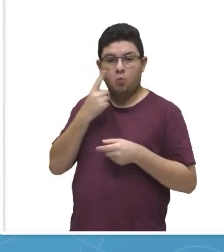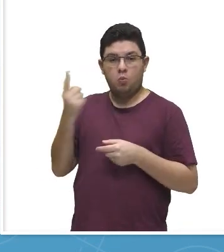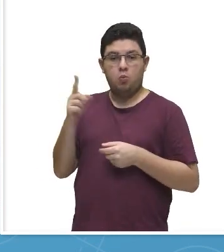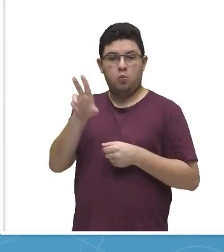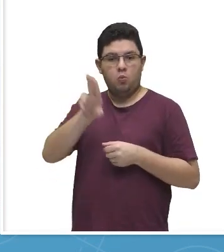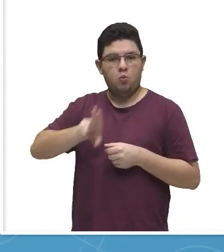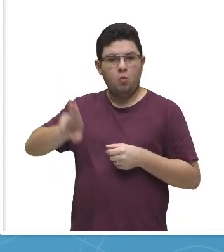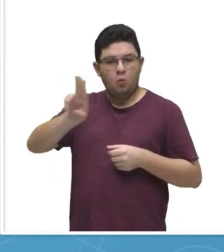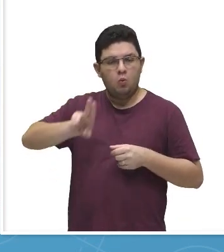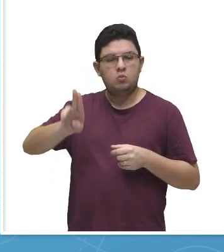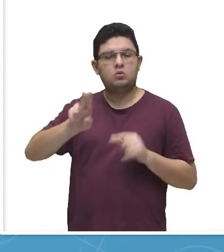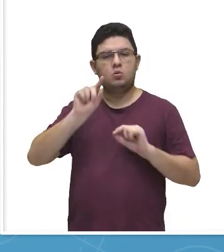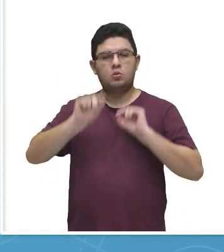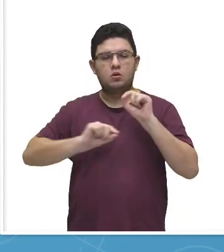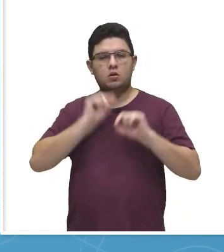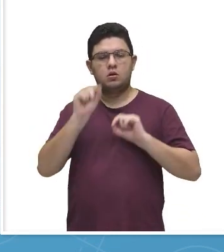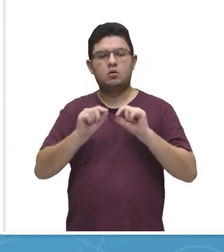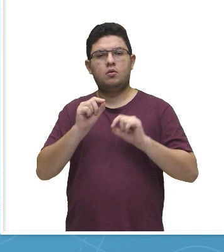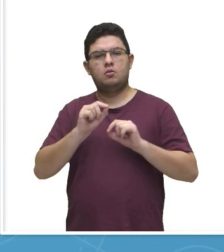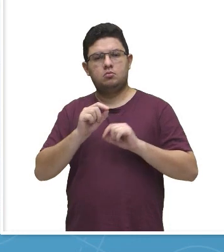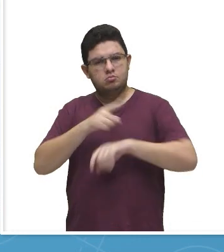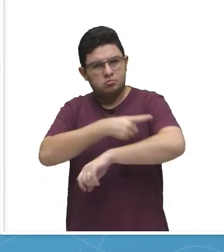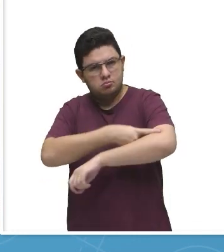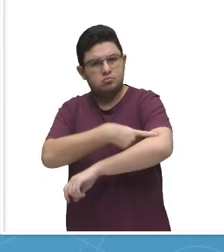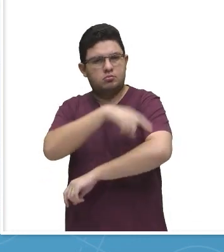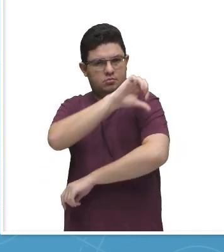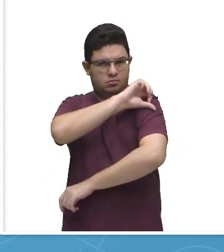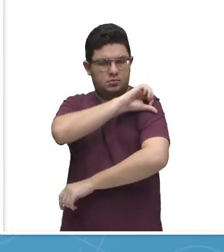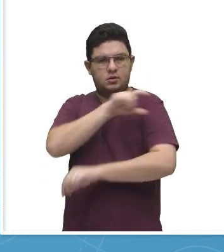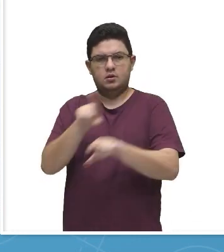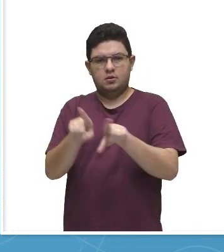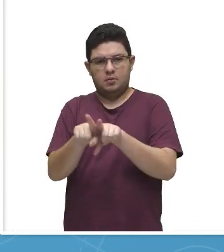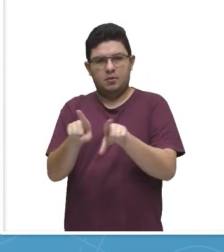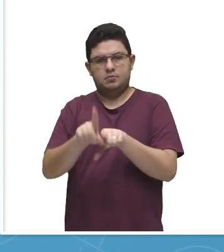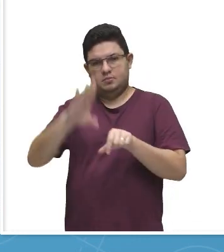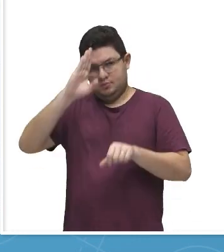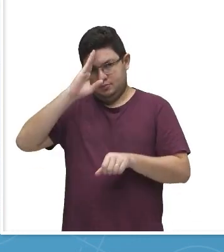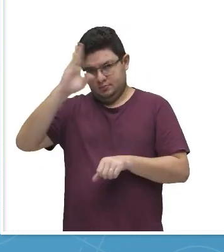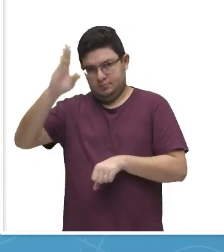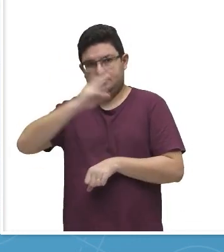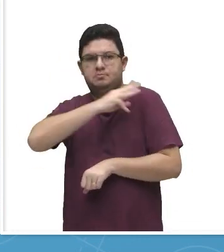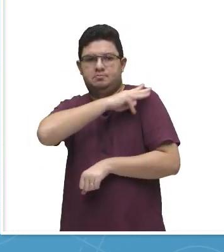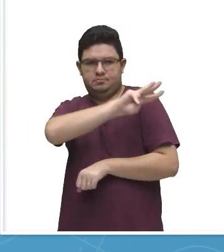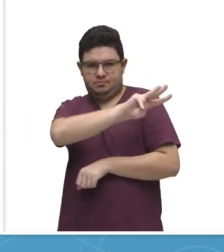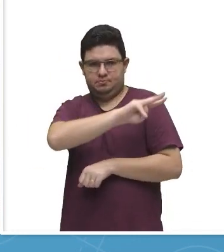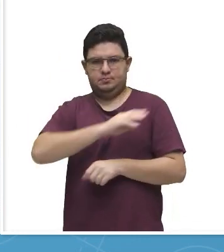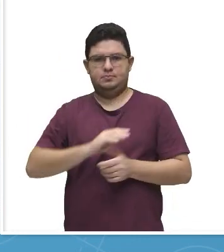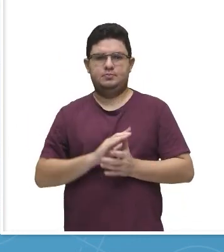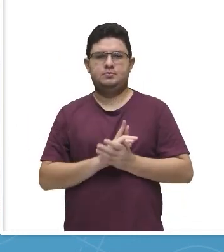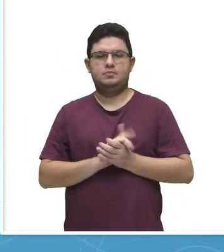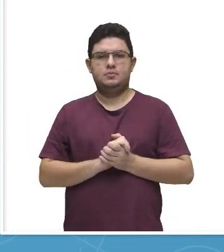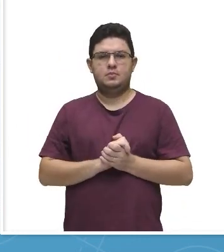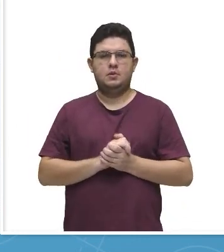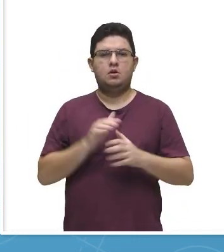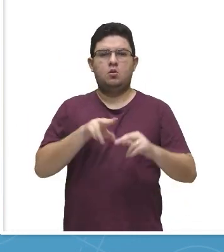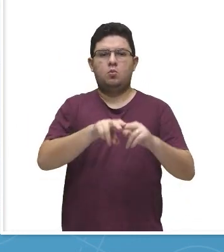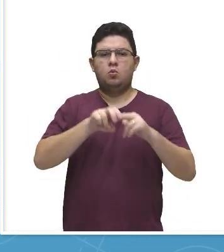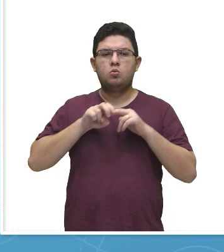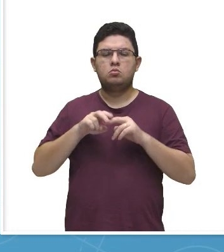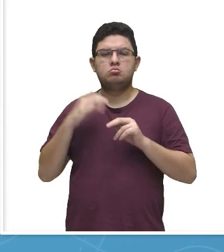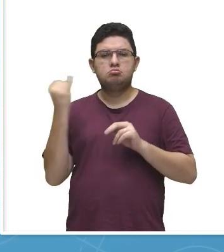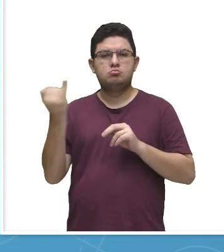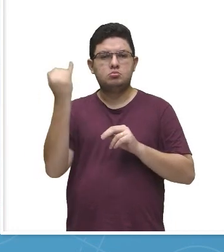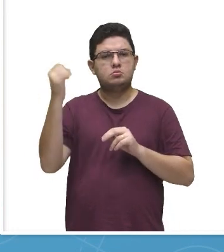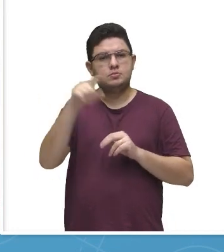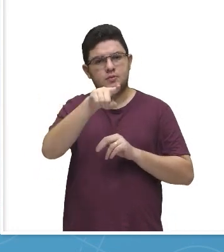tanto no ensino fundamental como principalmente no ensino médio. Portanto, é importantíssimo que a gente se